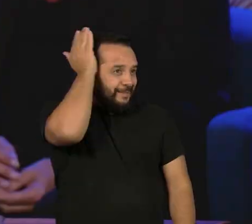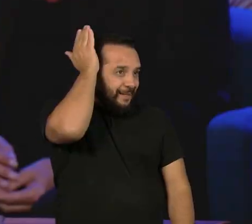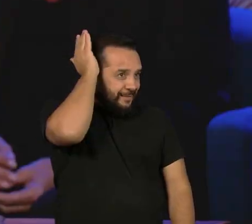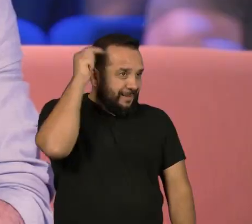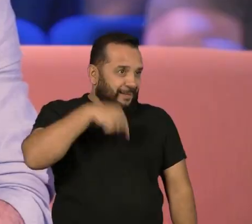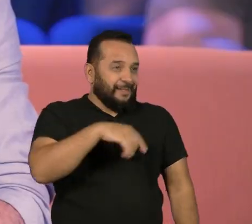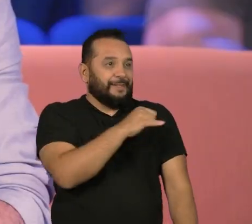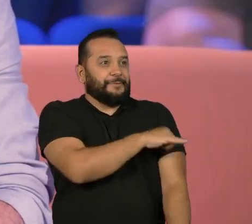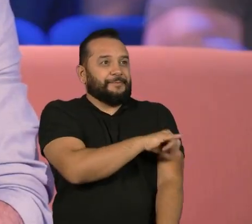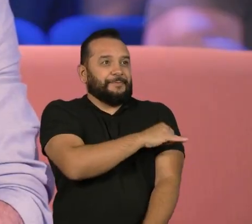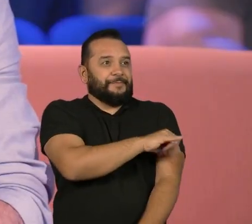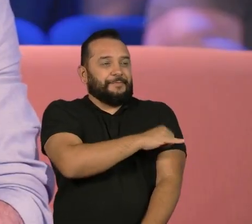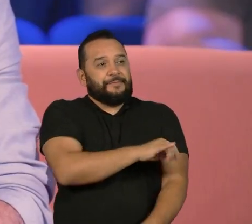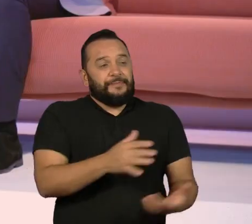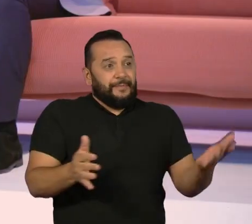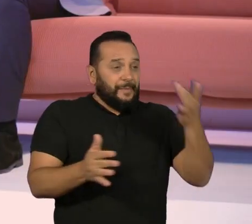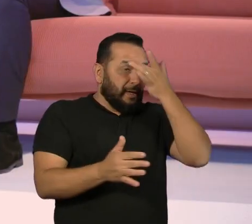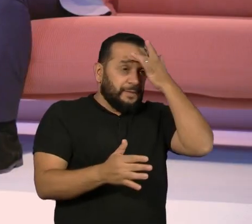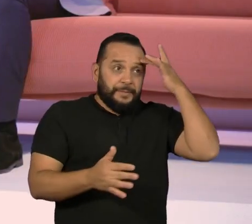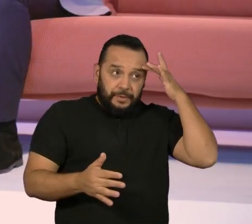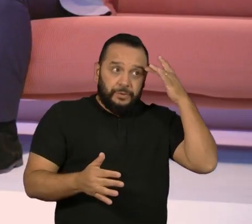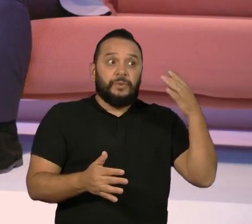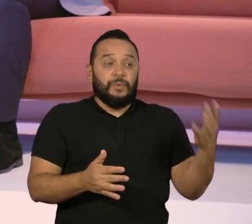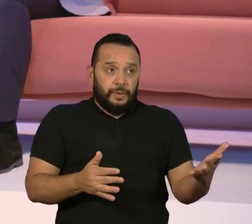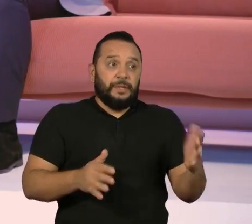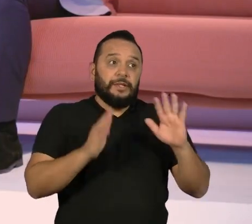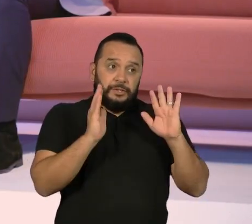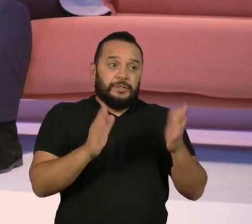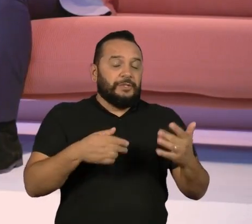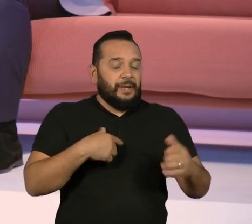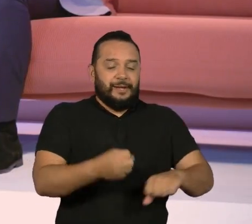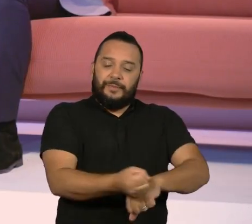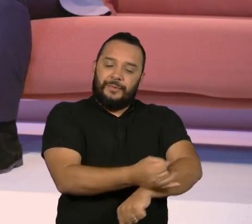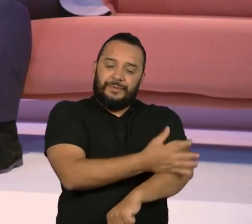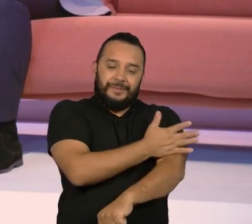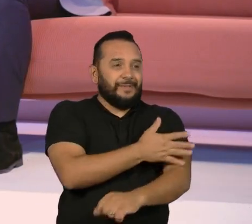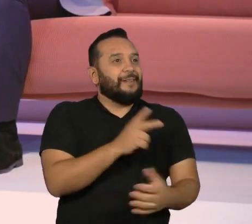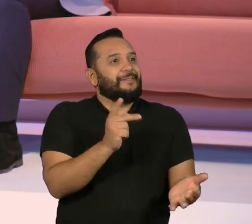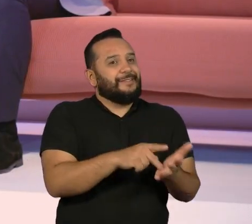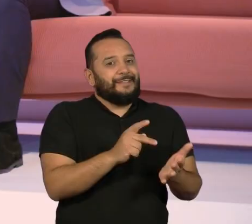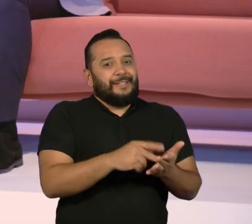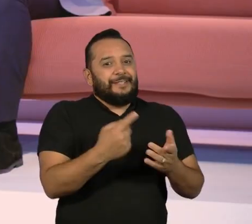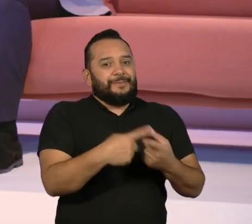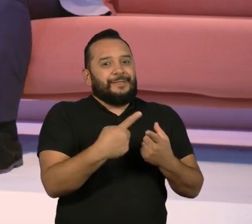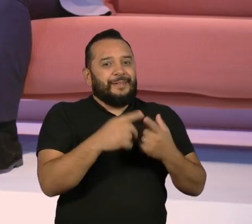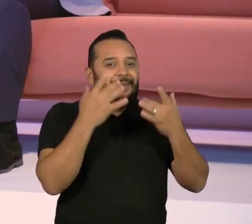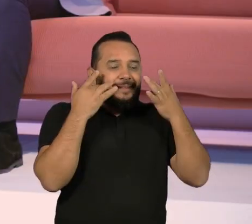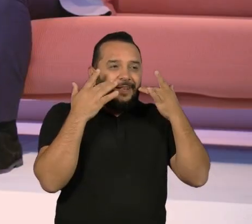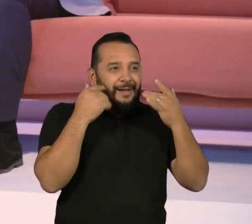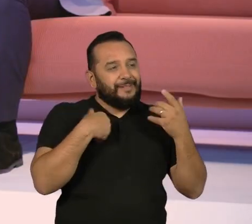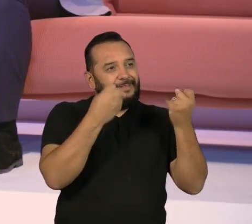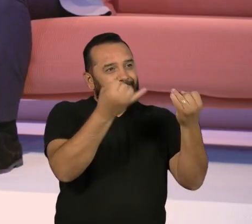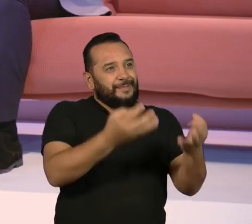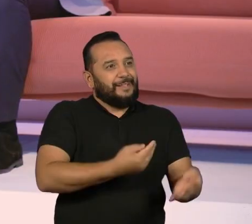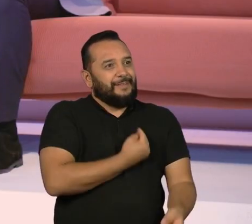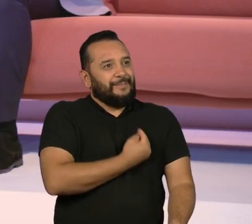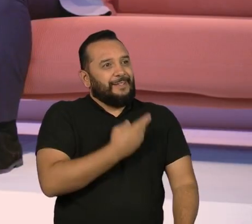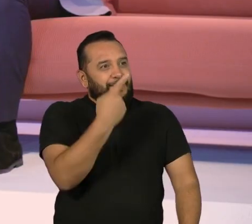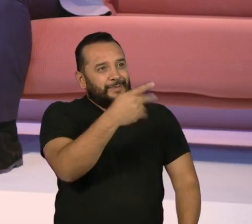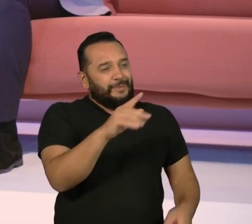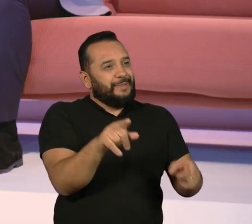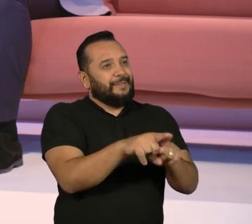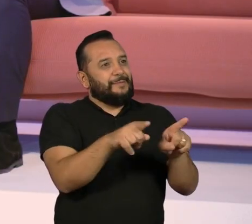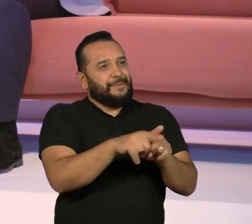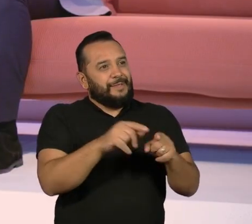de Janeiro, e as pessoas saíam comovidas da peça, porque é uma peça que fala um pouco da sua vida, mas que fala